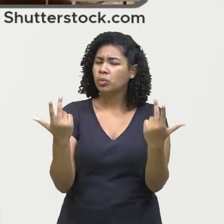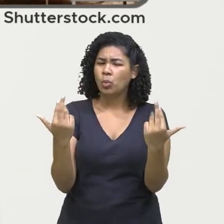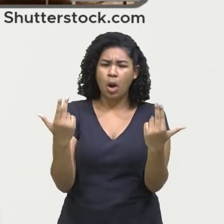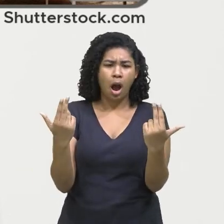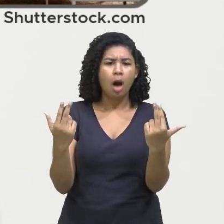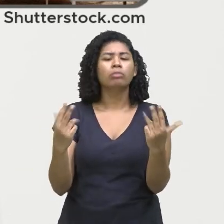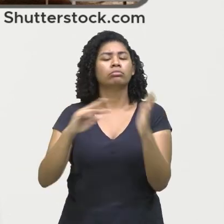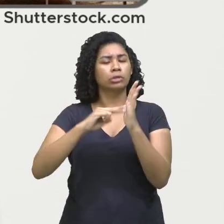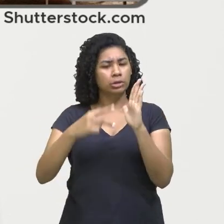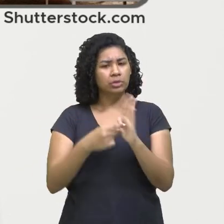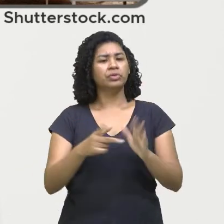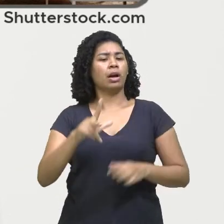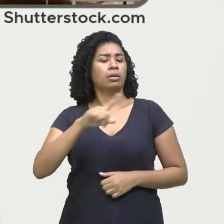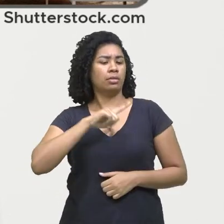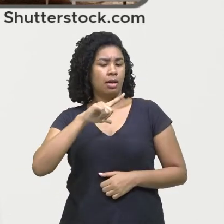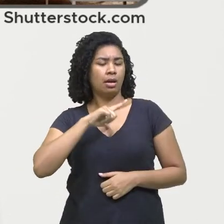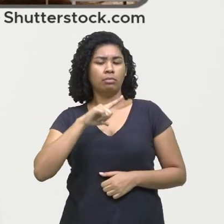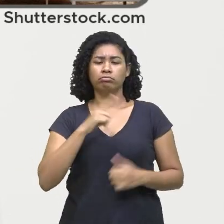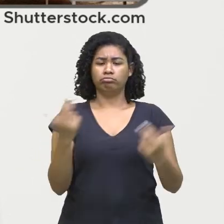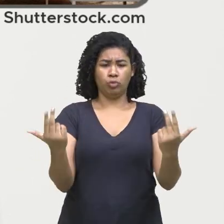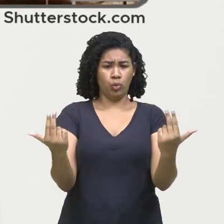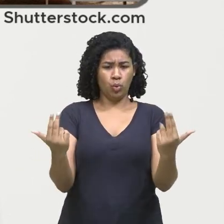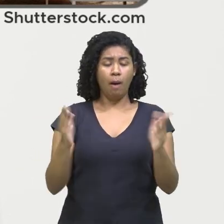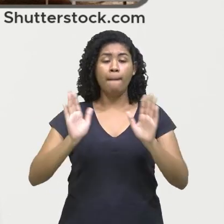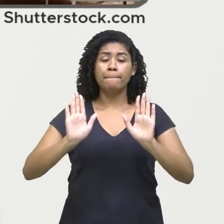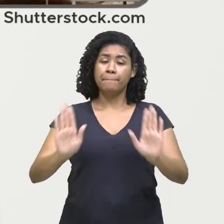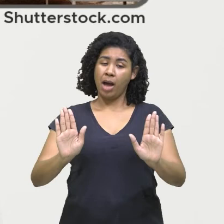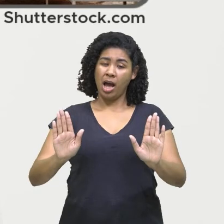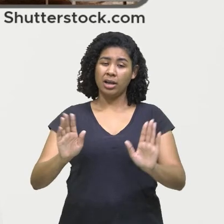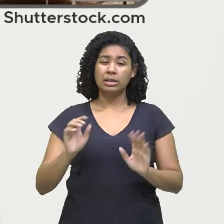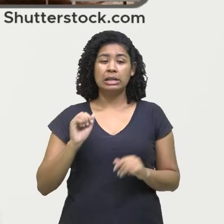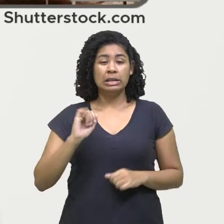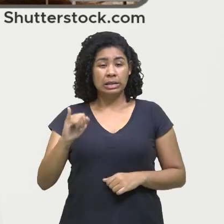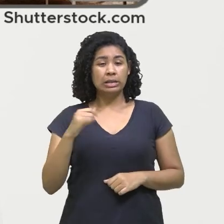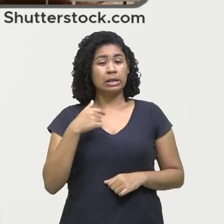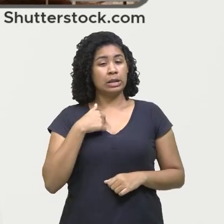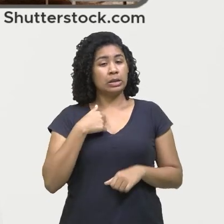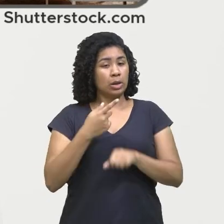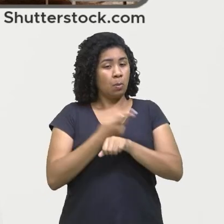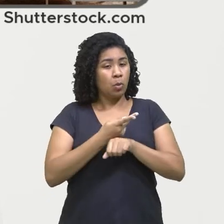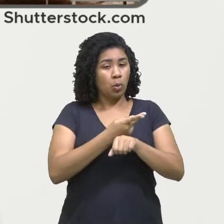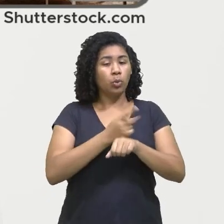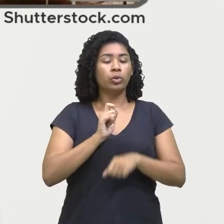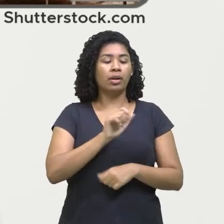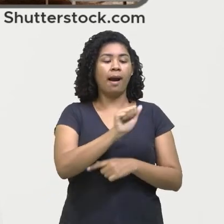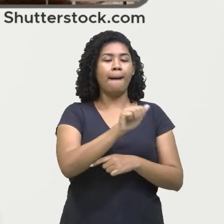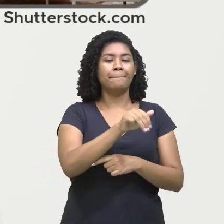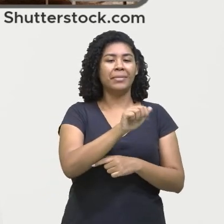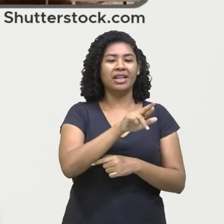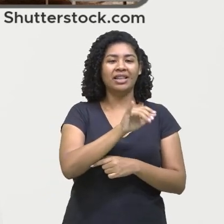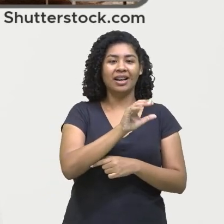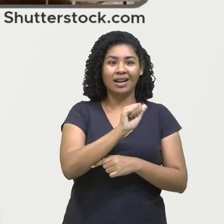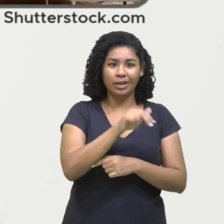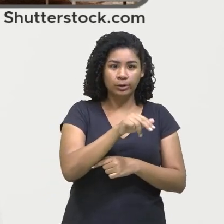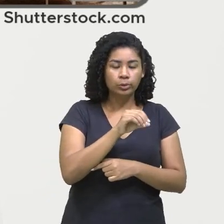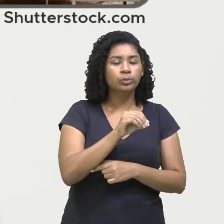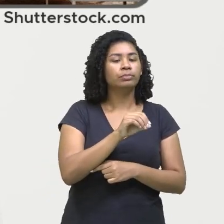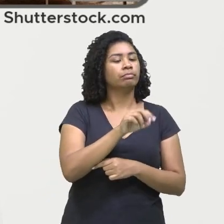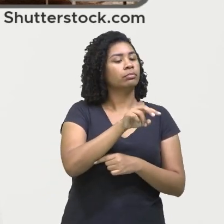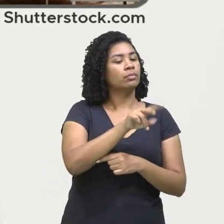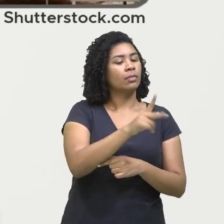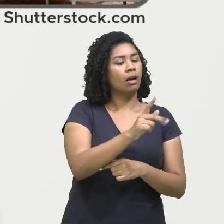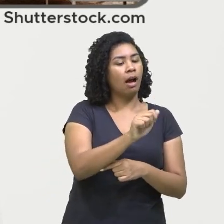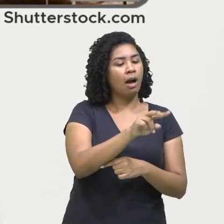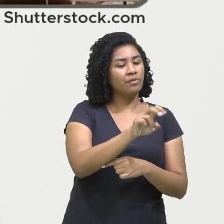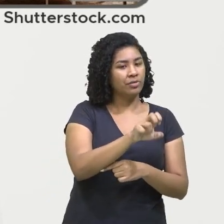ter ou possuir. Mas, quando eu quero procurar no inglês americano, ele vai aparecer assim. E